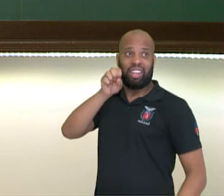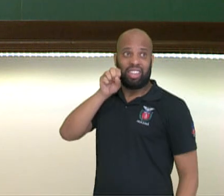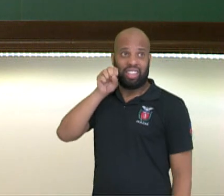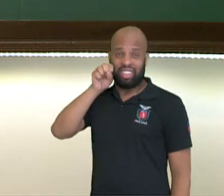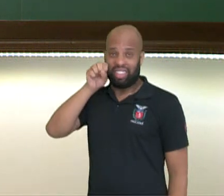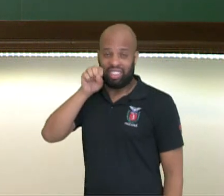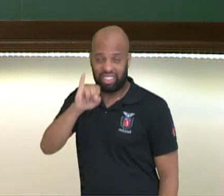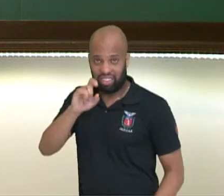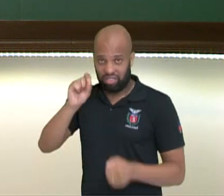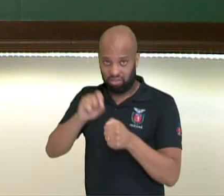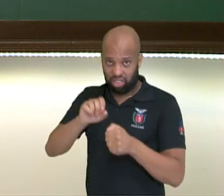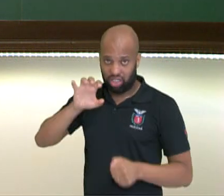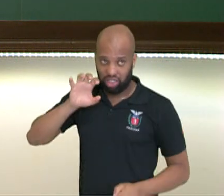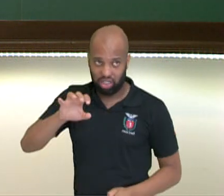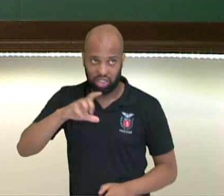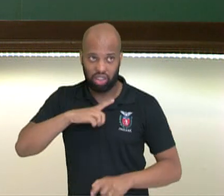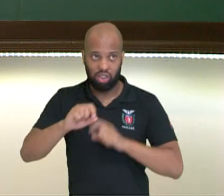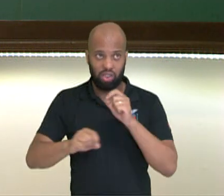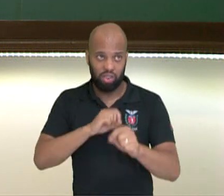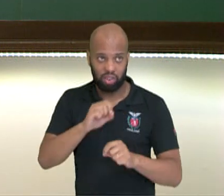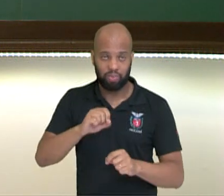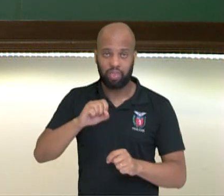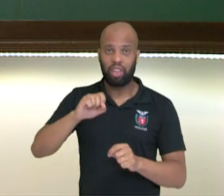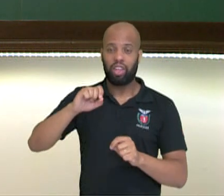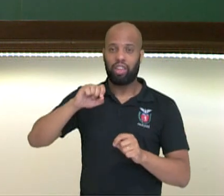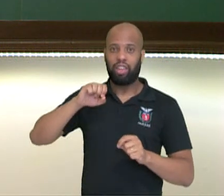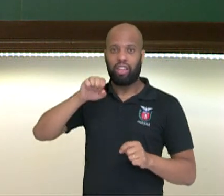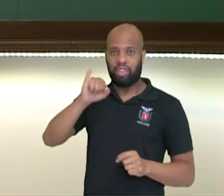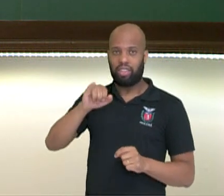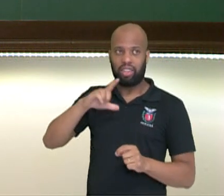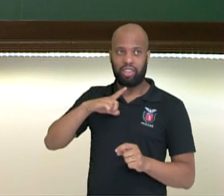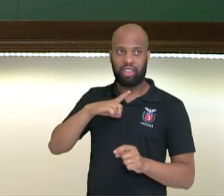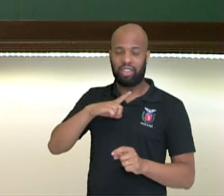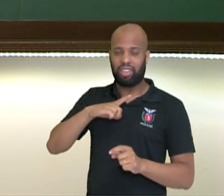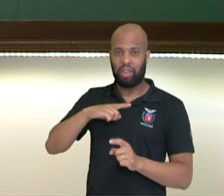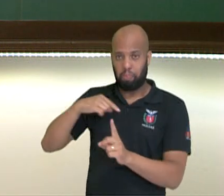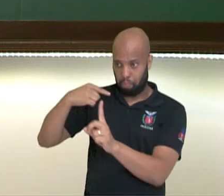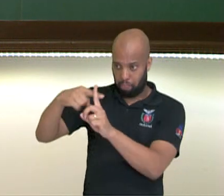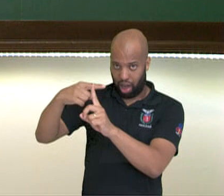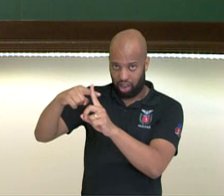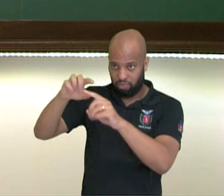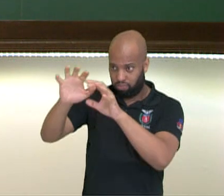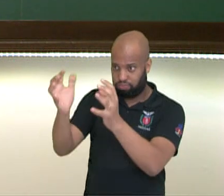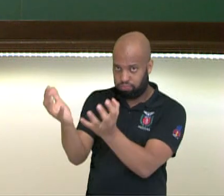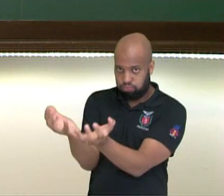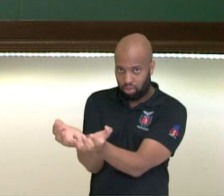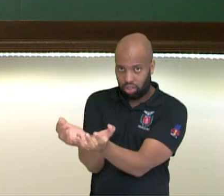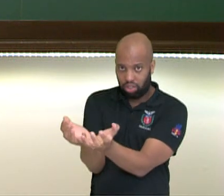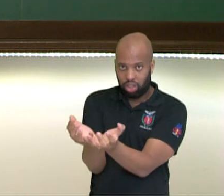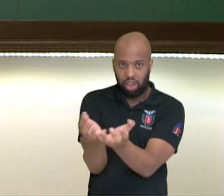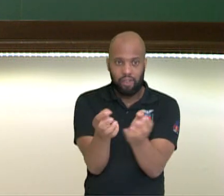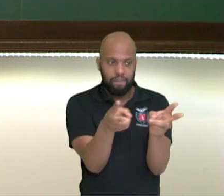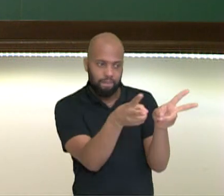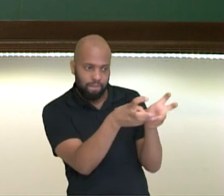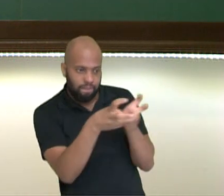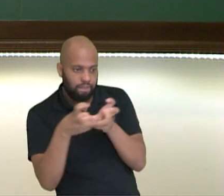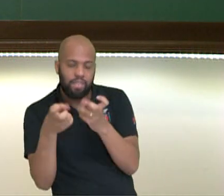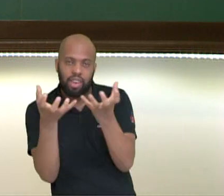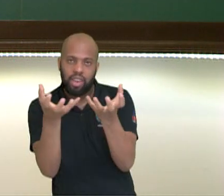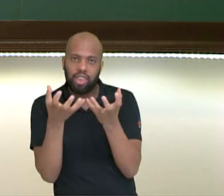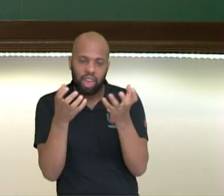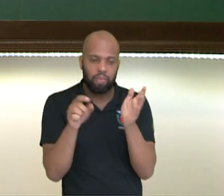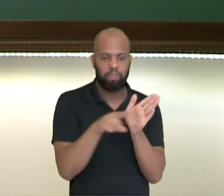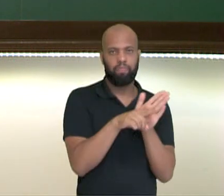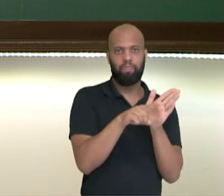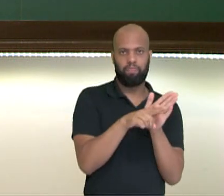As cargas que estão, se você colocar um material positivo aqui, vai atrair cargas negativas aqui do metal. E as cargas positivas vão tender a descer,